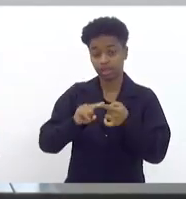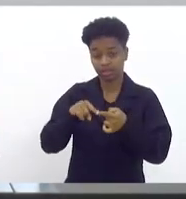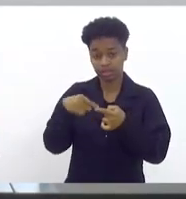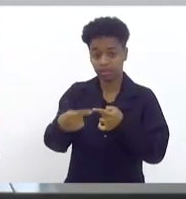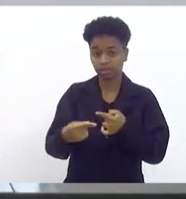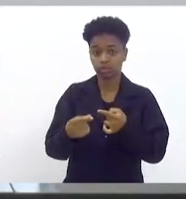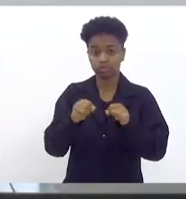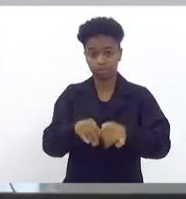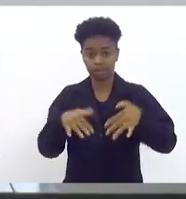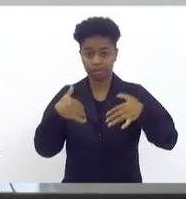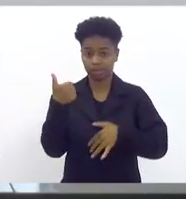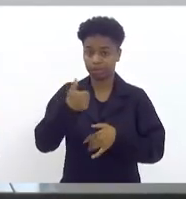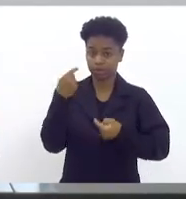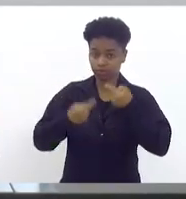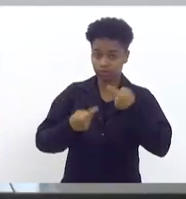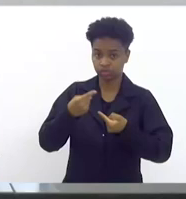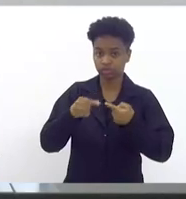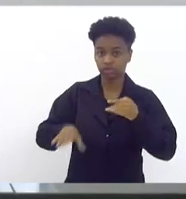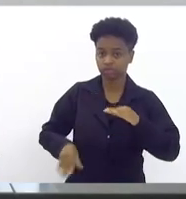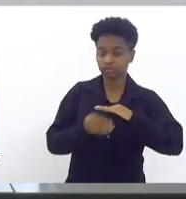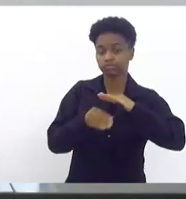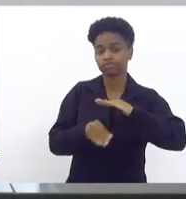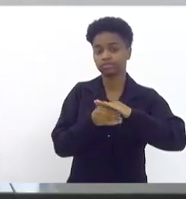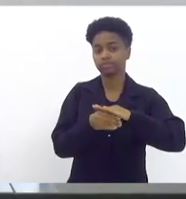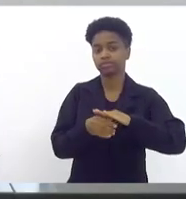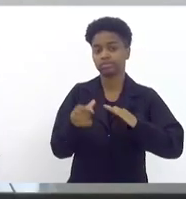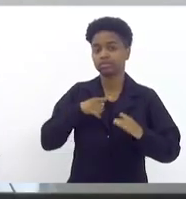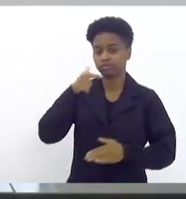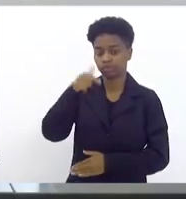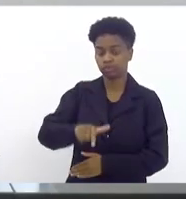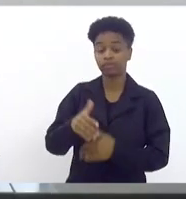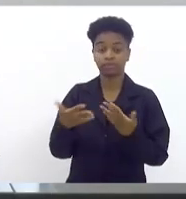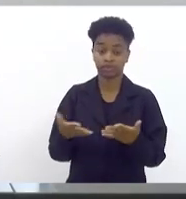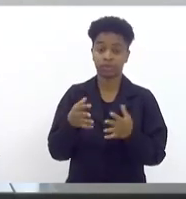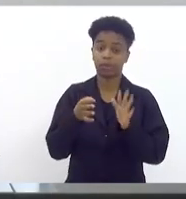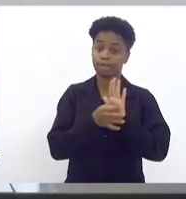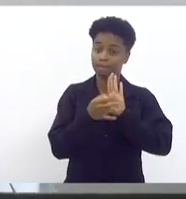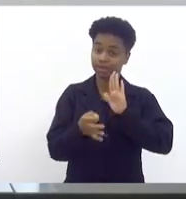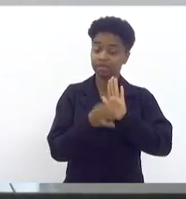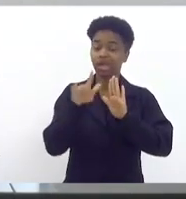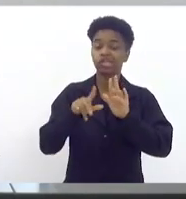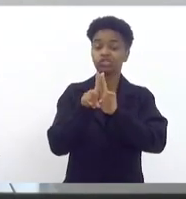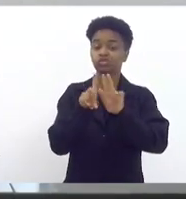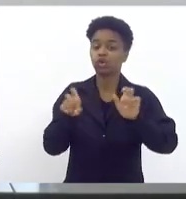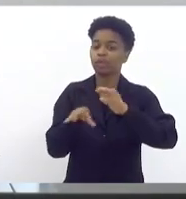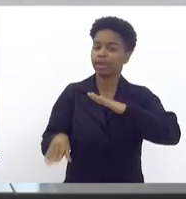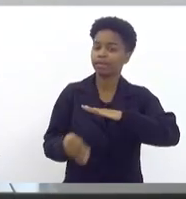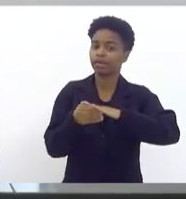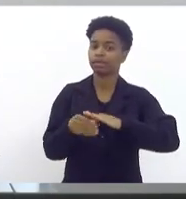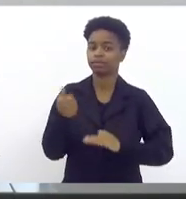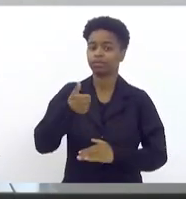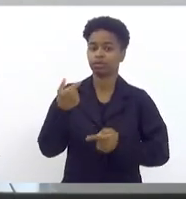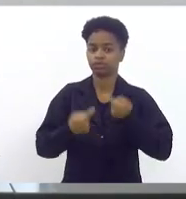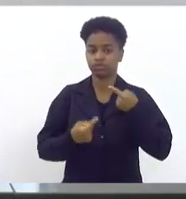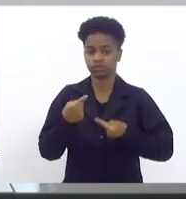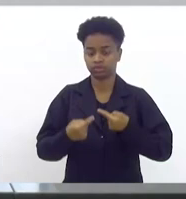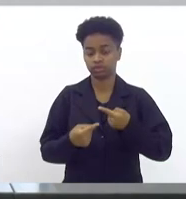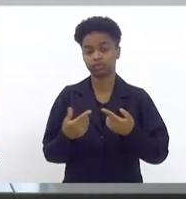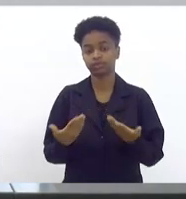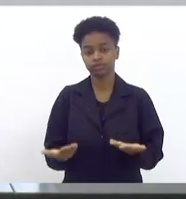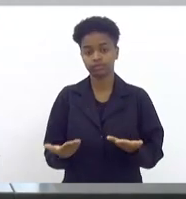plenário em primeira discussão e recebeu emendas. E aí o parecer é sobre as emendas recebidas em primeira discussão.